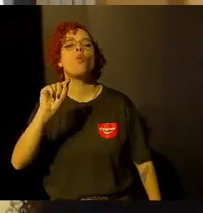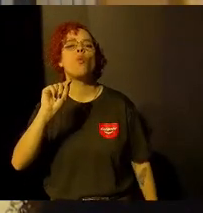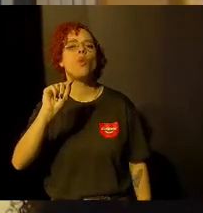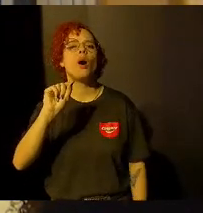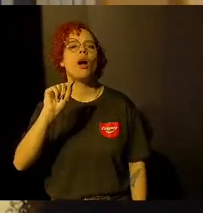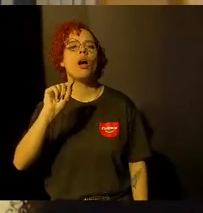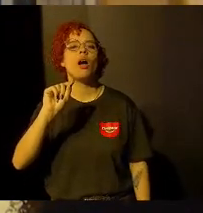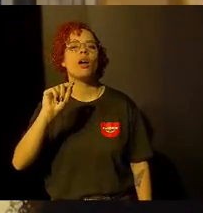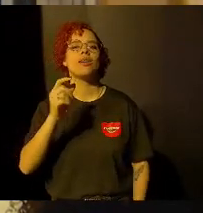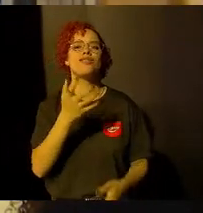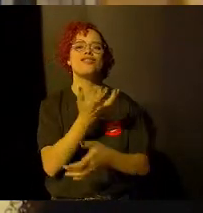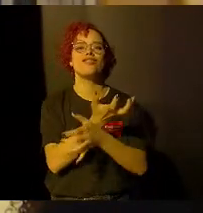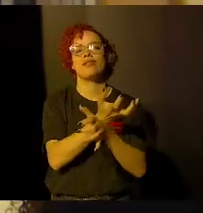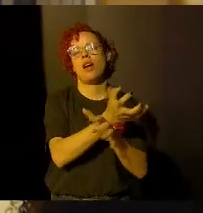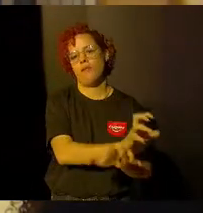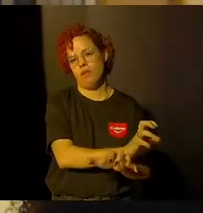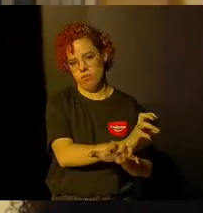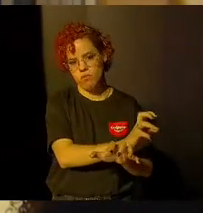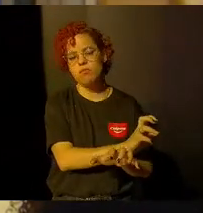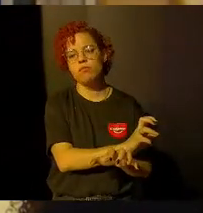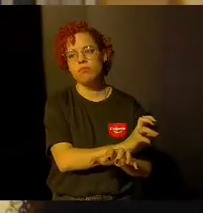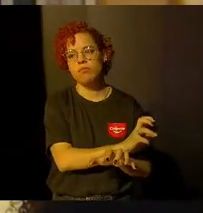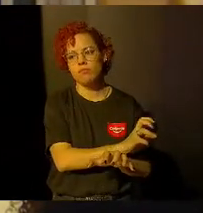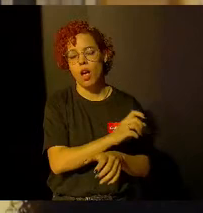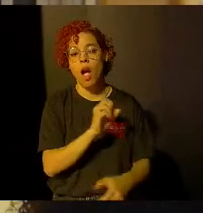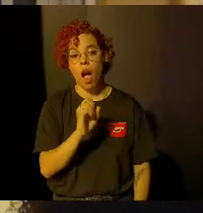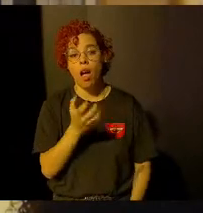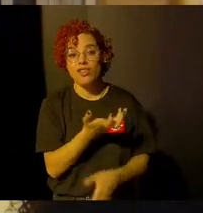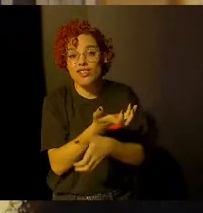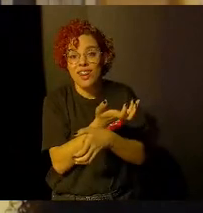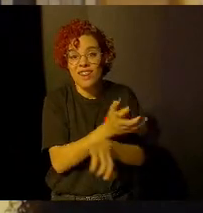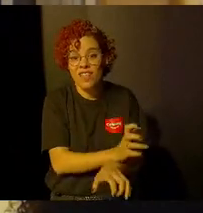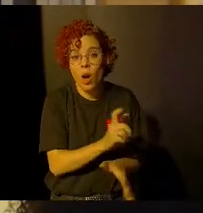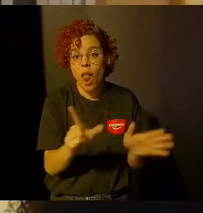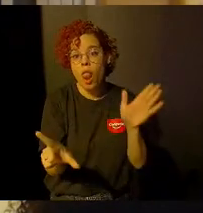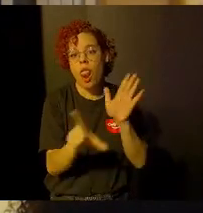a gente não para para pensar nisso sem escravidão legal